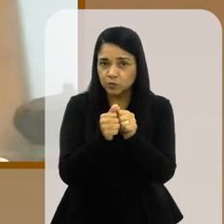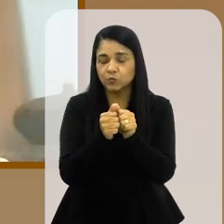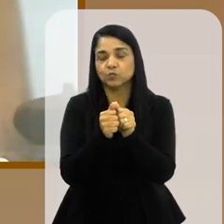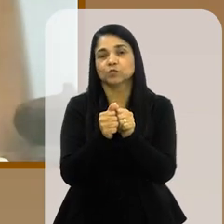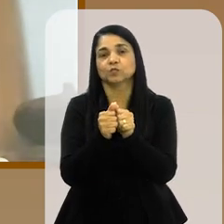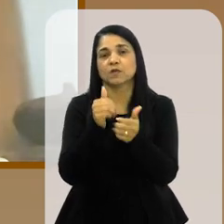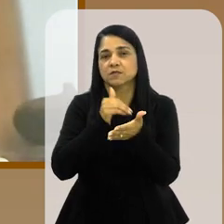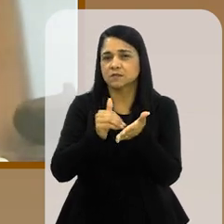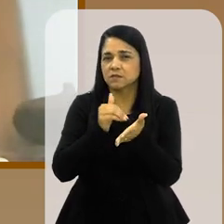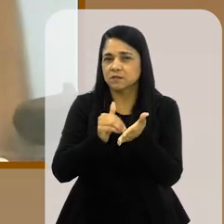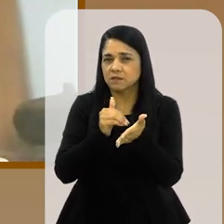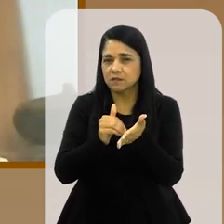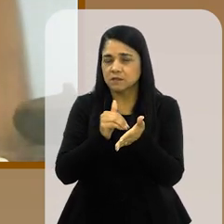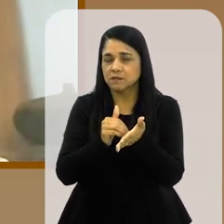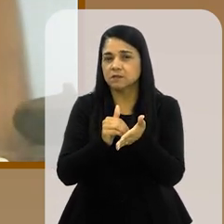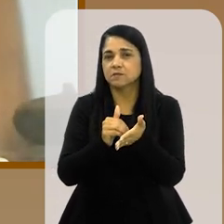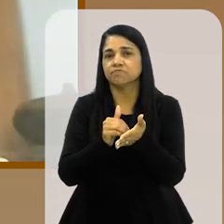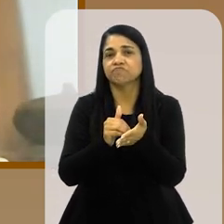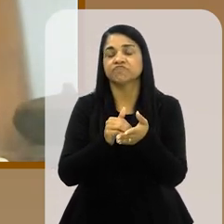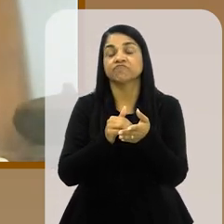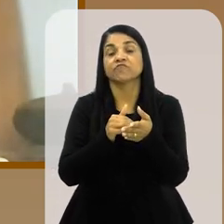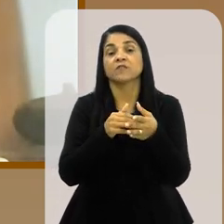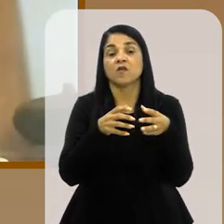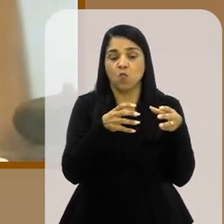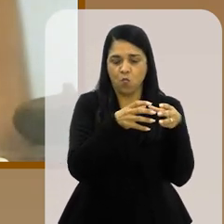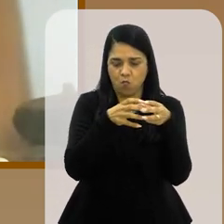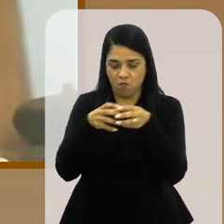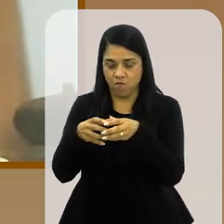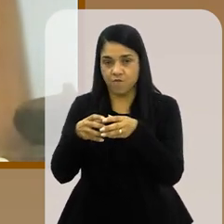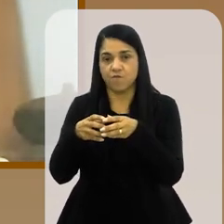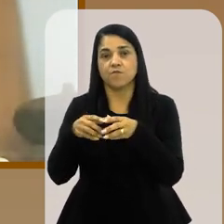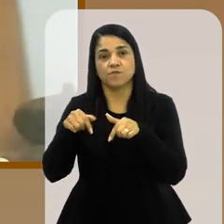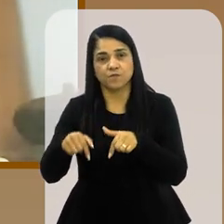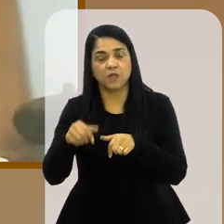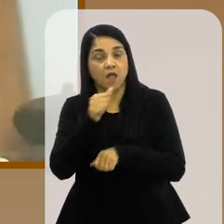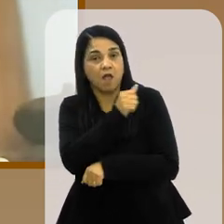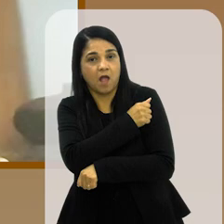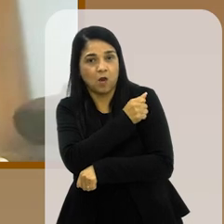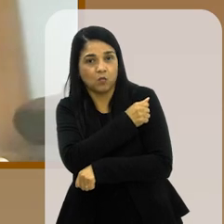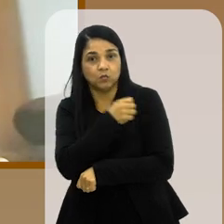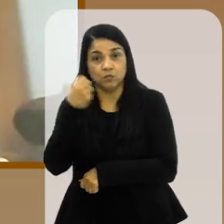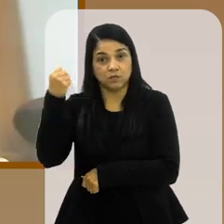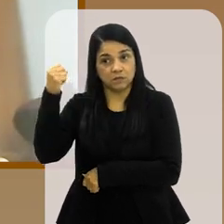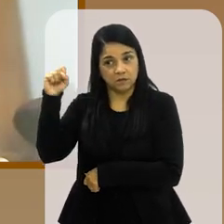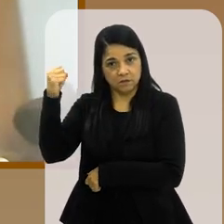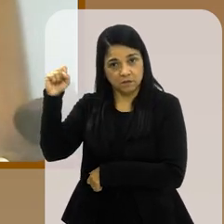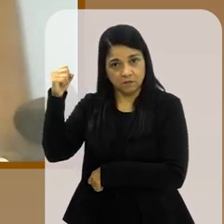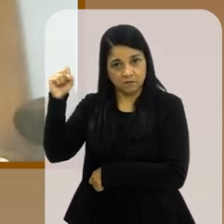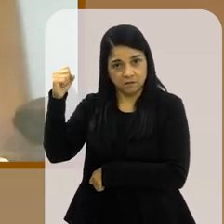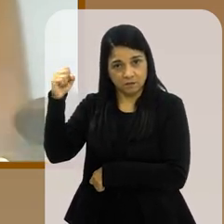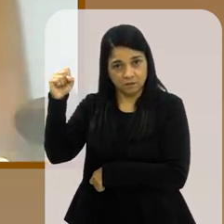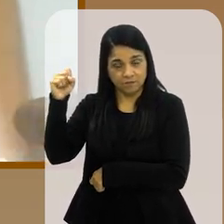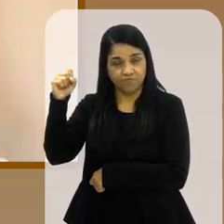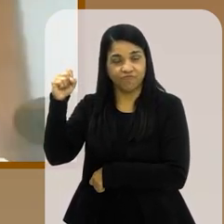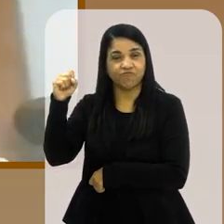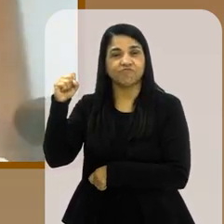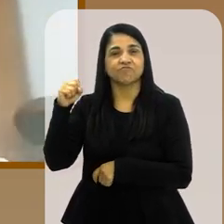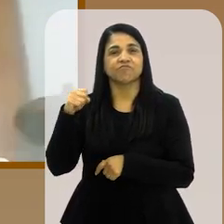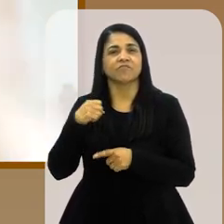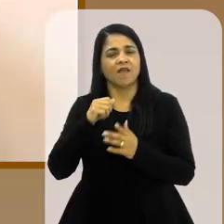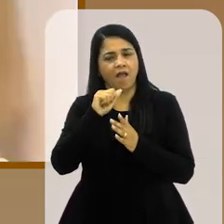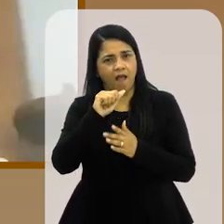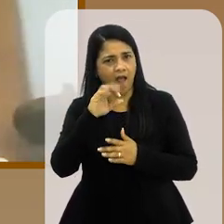alguns anos. A secretaria vinha para cá, trazia os alunos de Saquarema, fazia